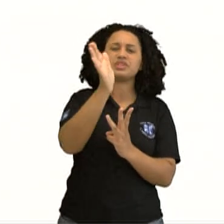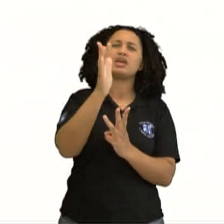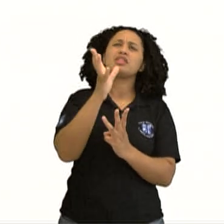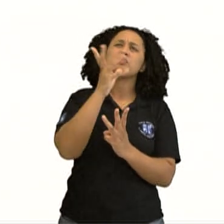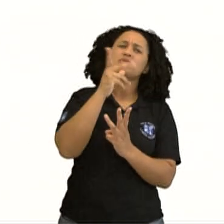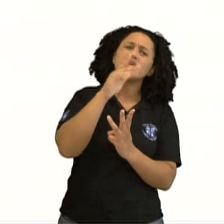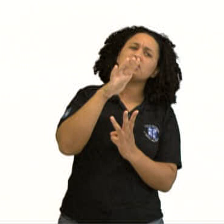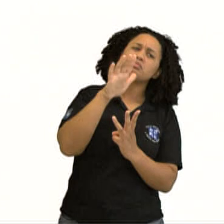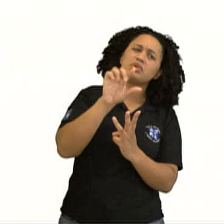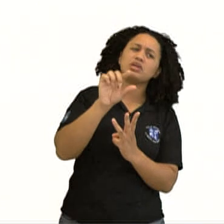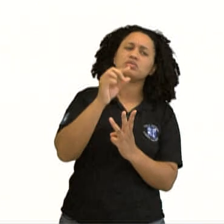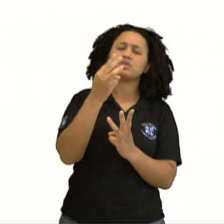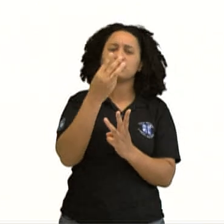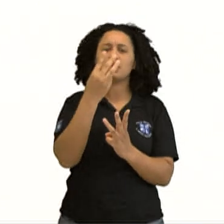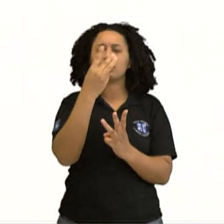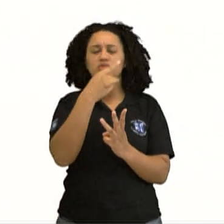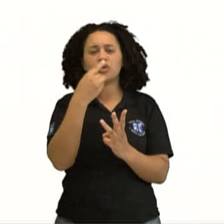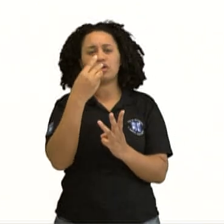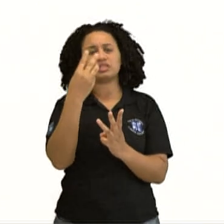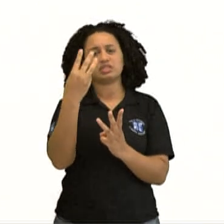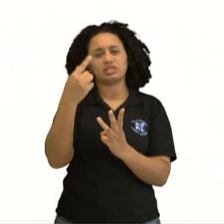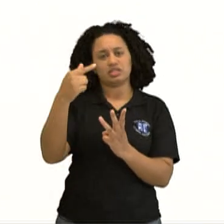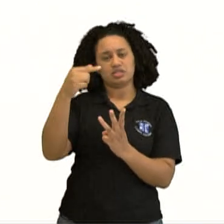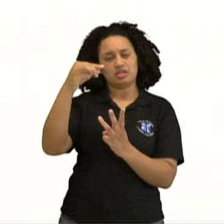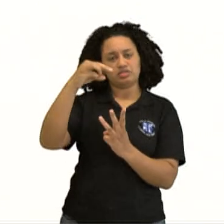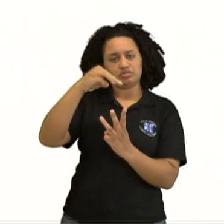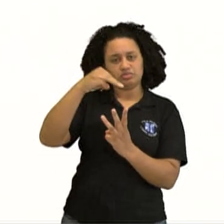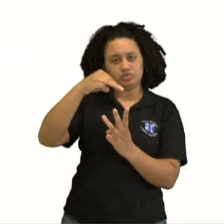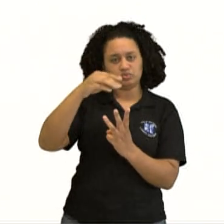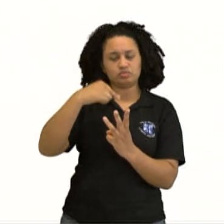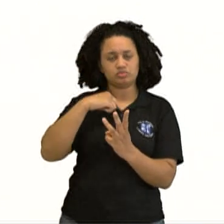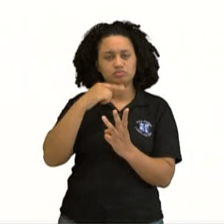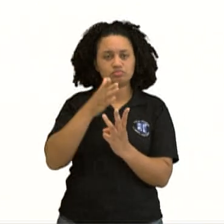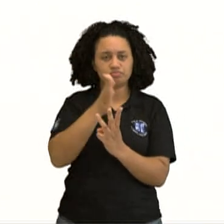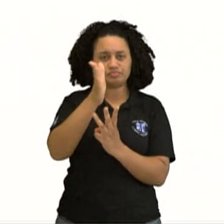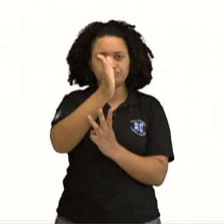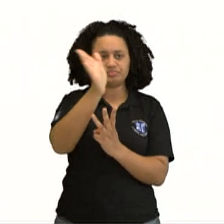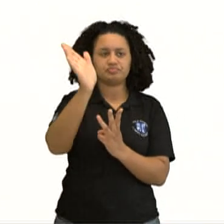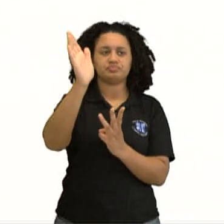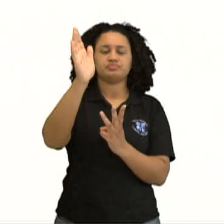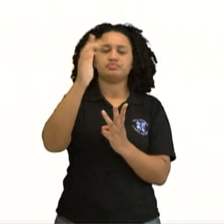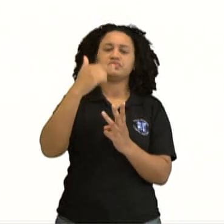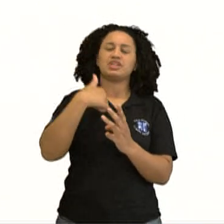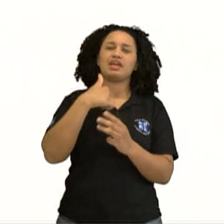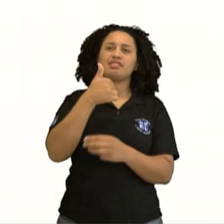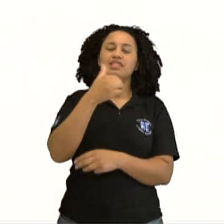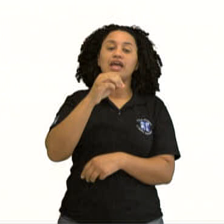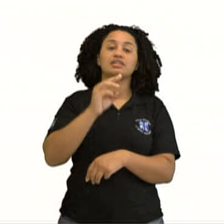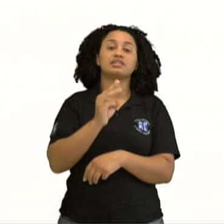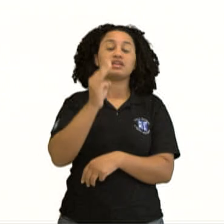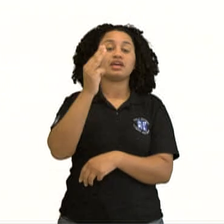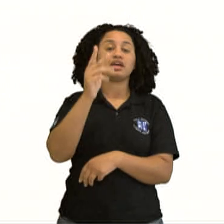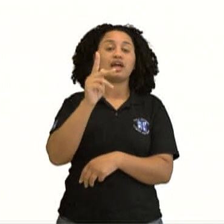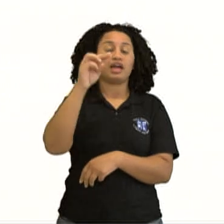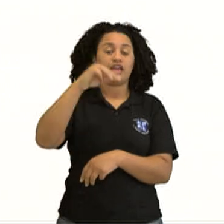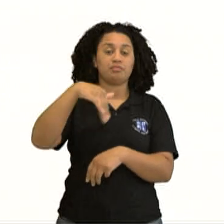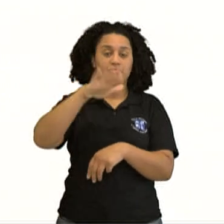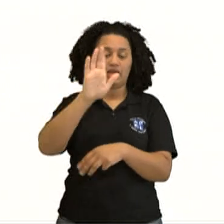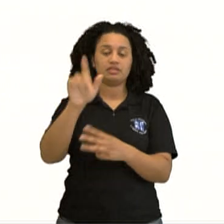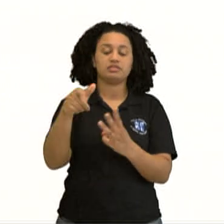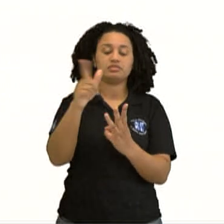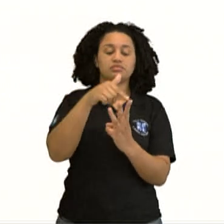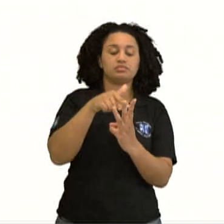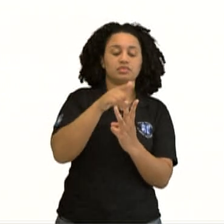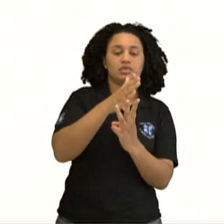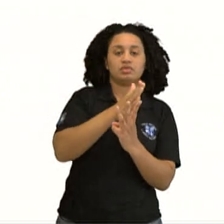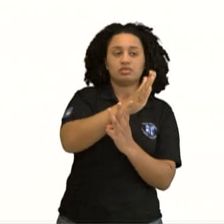demoraria menos, 3 horas e 37 minutos, e iria percorrer 10 quilômetros a mais, ou seja, 255. E